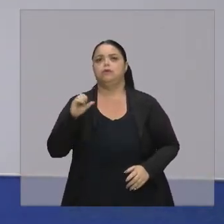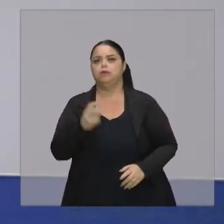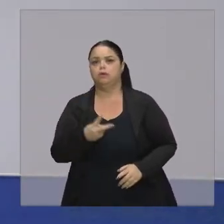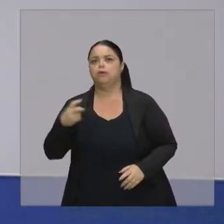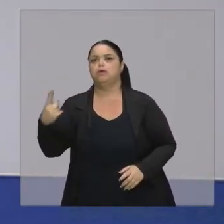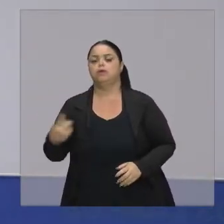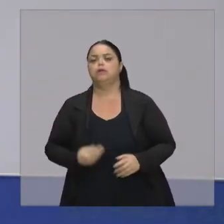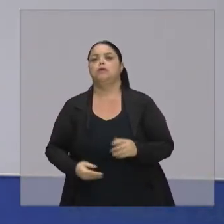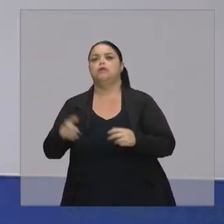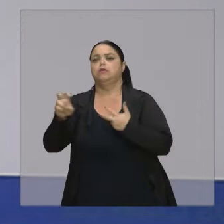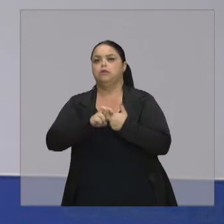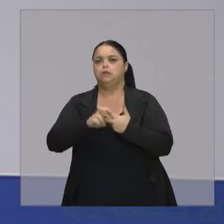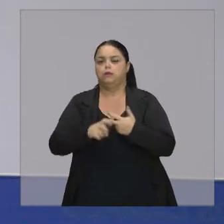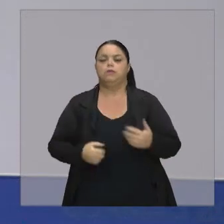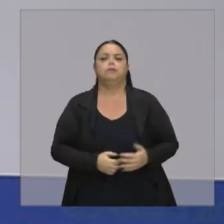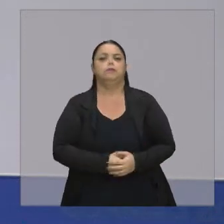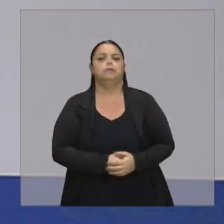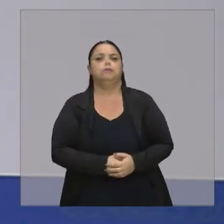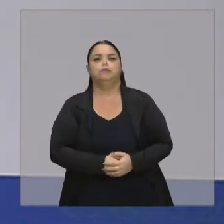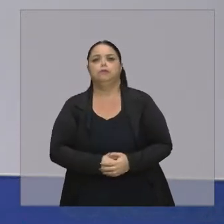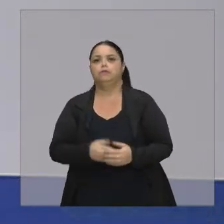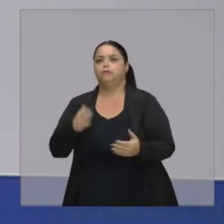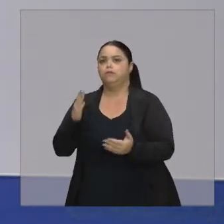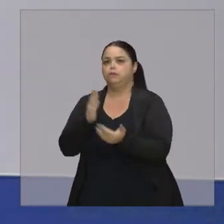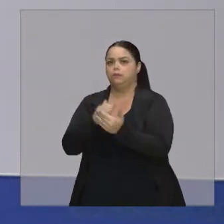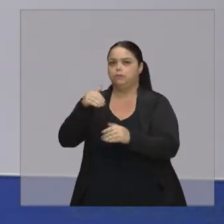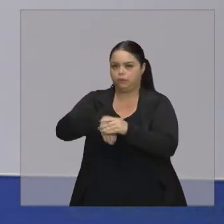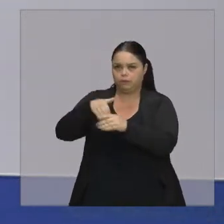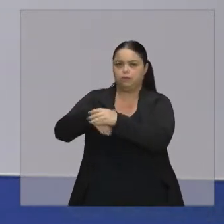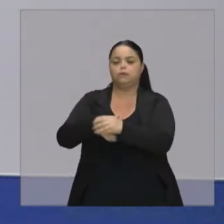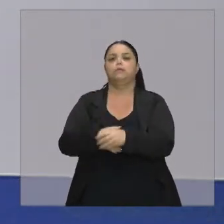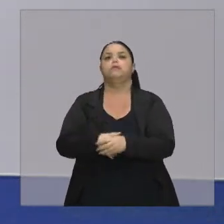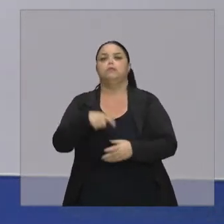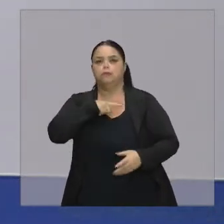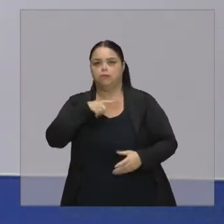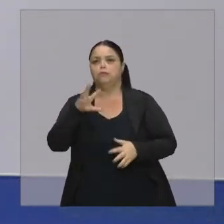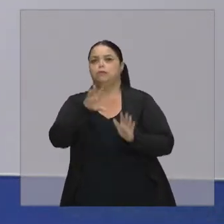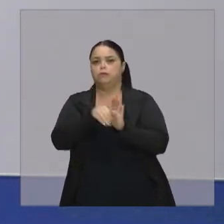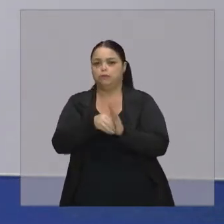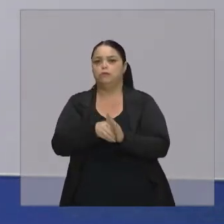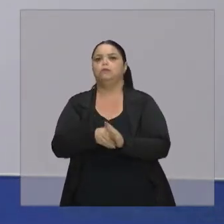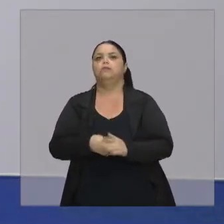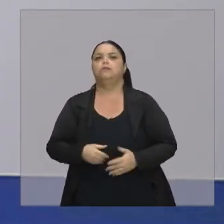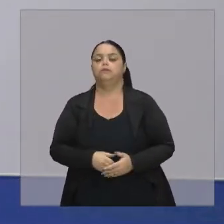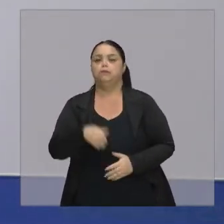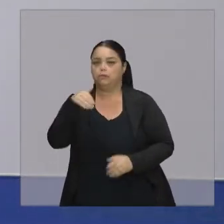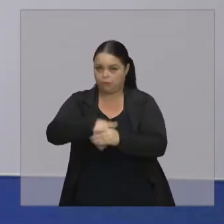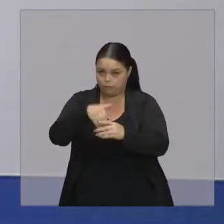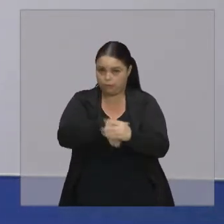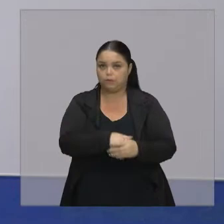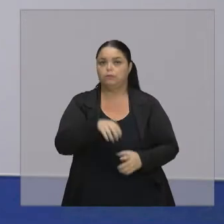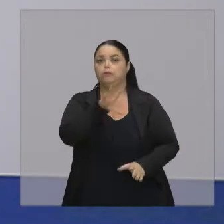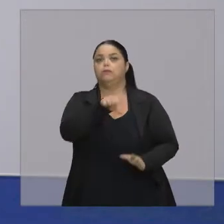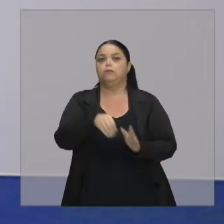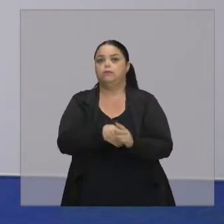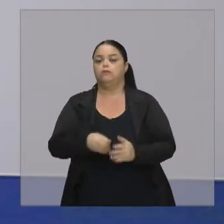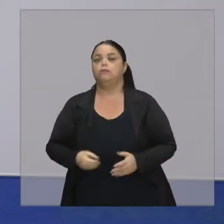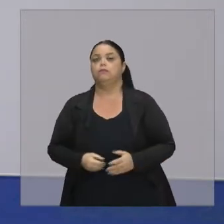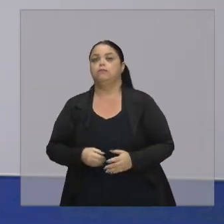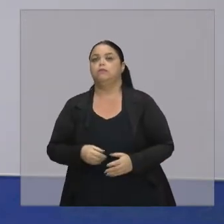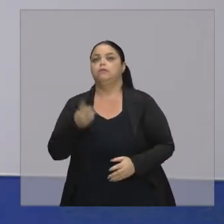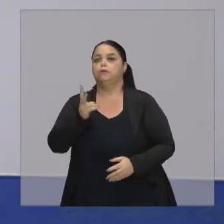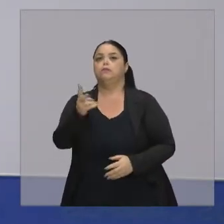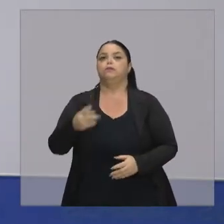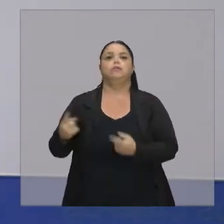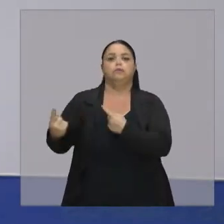623/2021. Autoria do Poder Executivo. Em votação, o processo. Informa os vereadores que o processo possui uma emenda. Em votação, a emenda. Vereadores favoráveis, permaneçam em